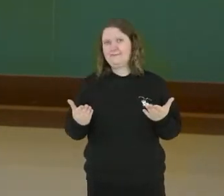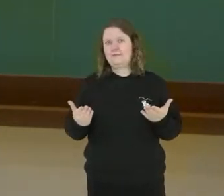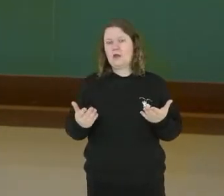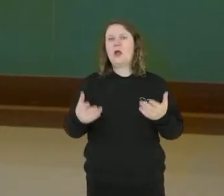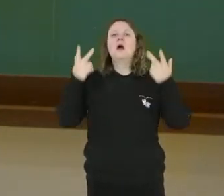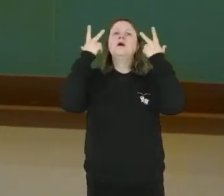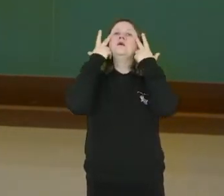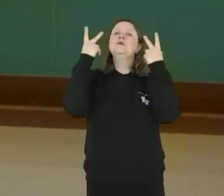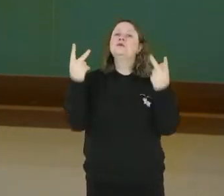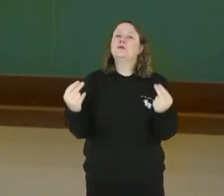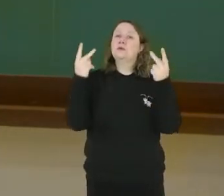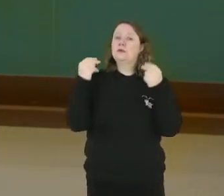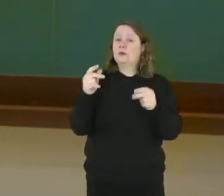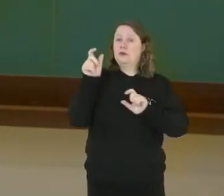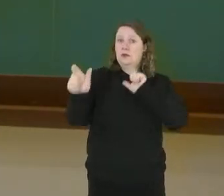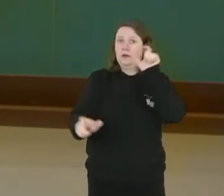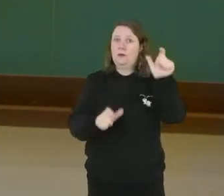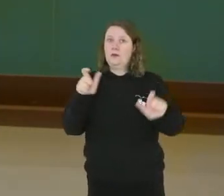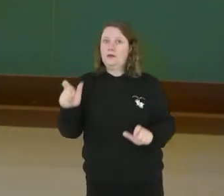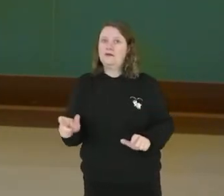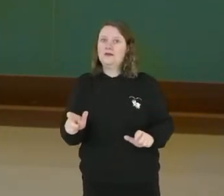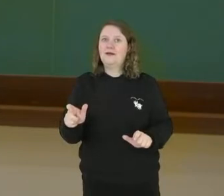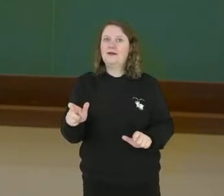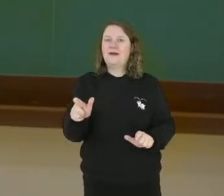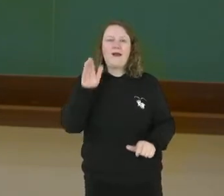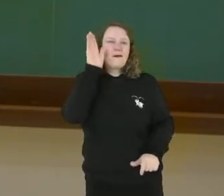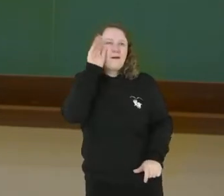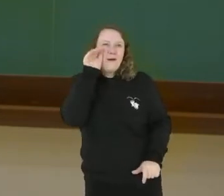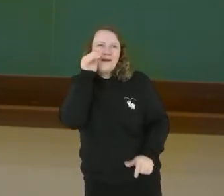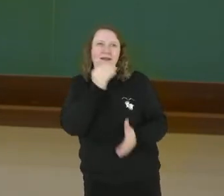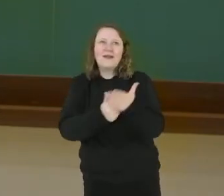pessoa criativa, ela tem uma curiosidade.